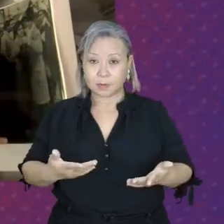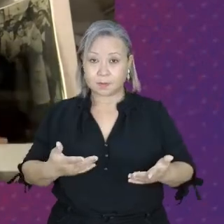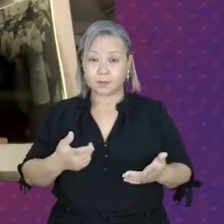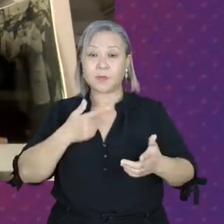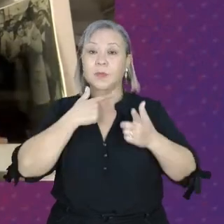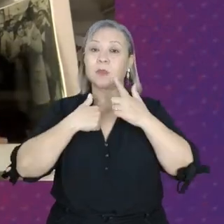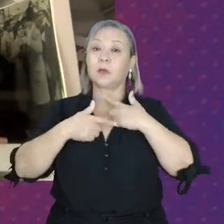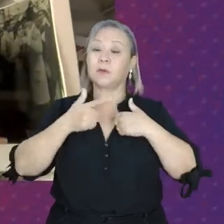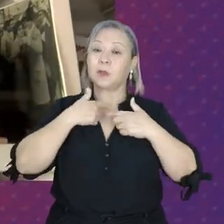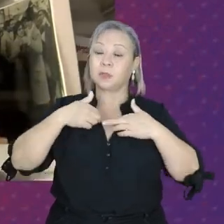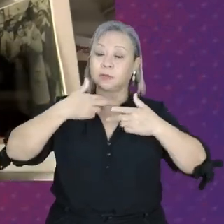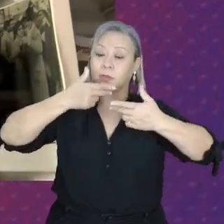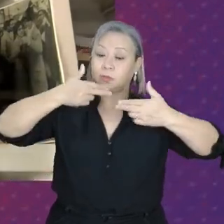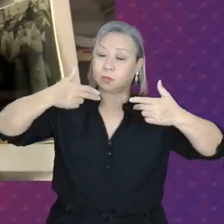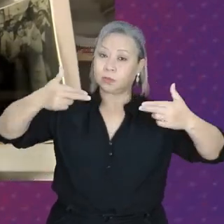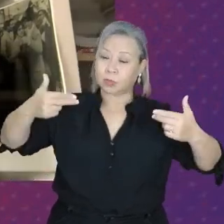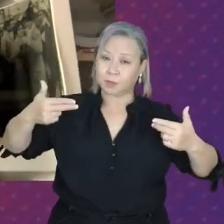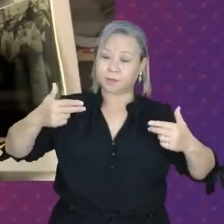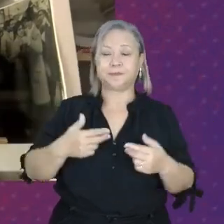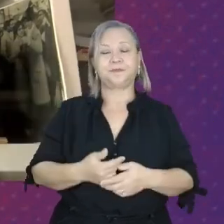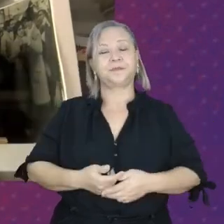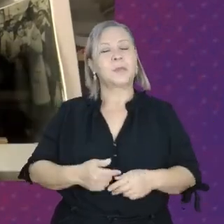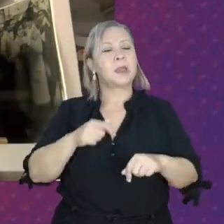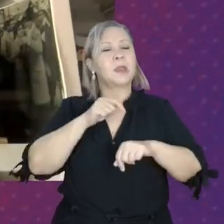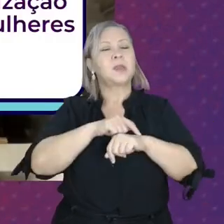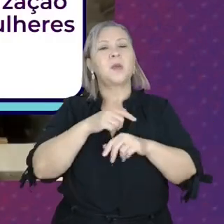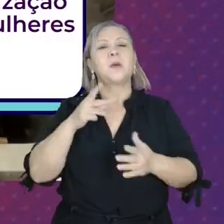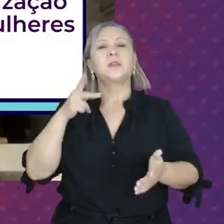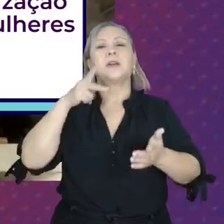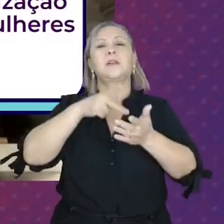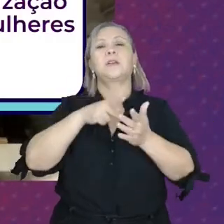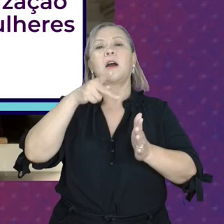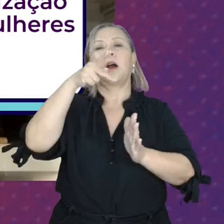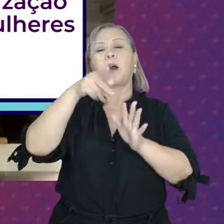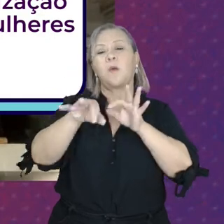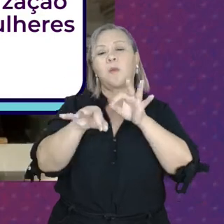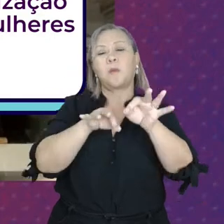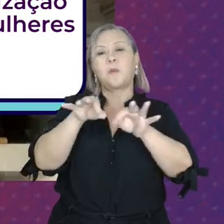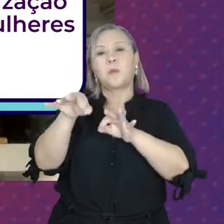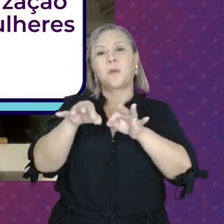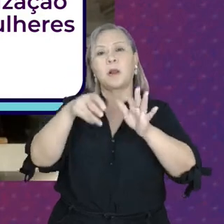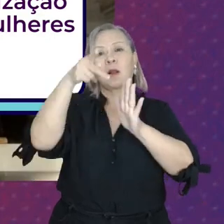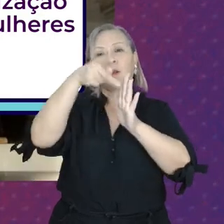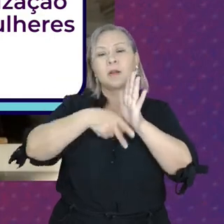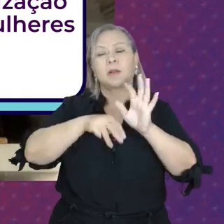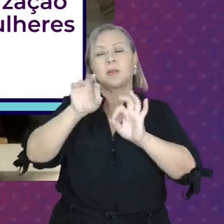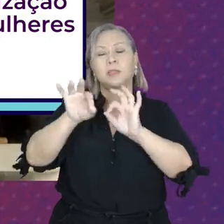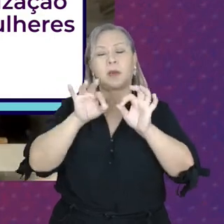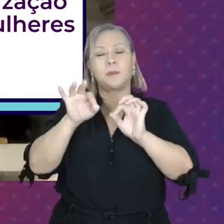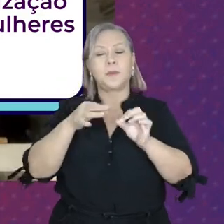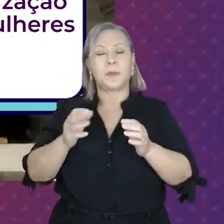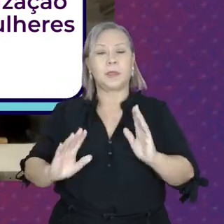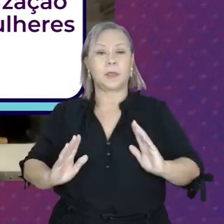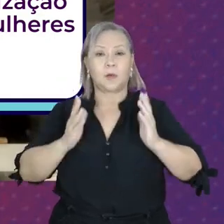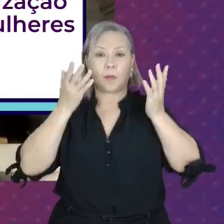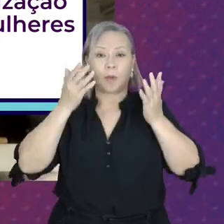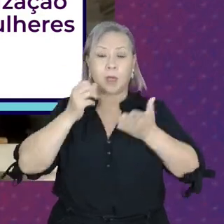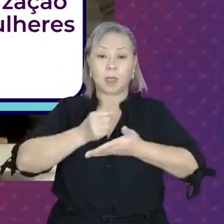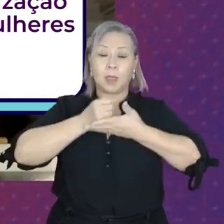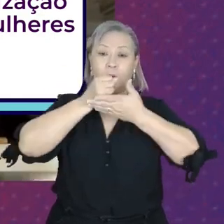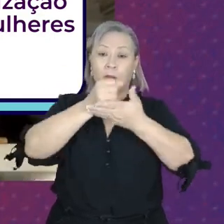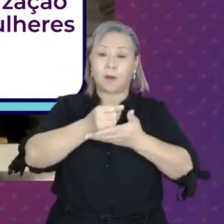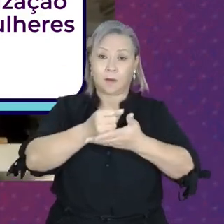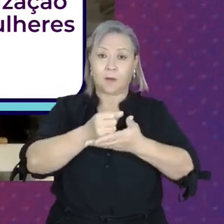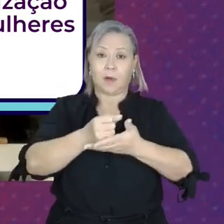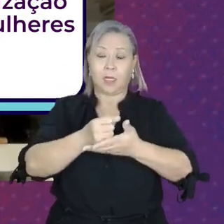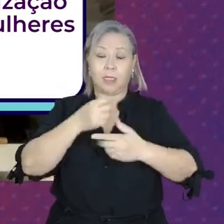intenções. Então, este é o momento de realizar o planejamento da campanha, que favoreça, de um lado, a discussão das plataformas, mas